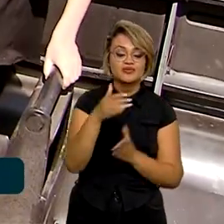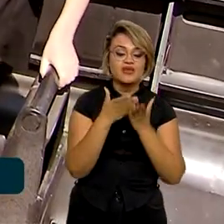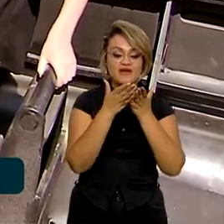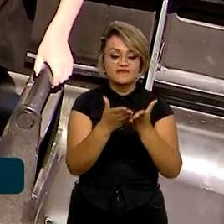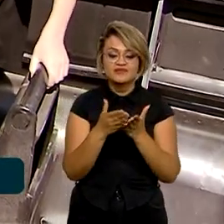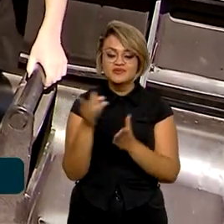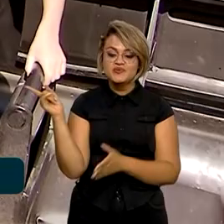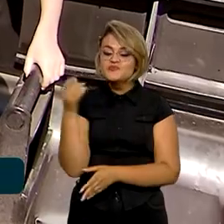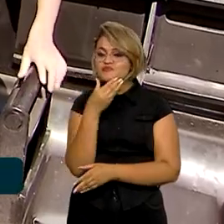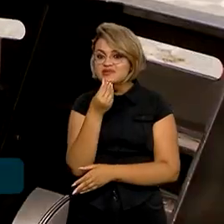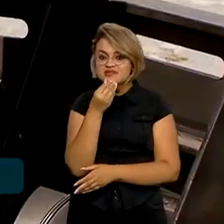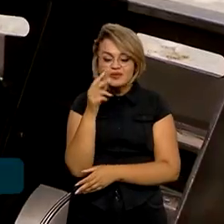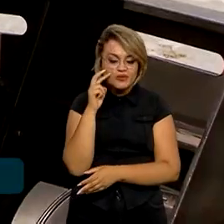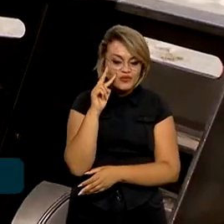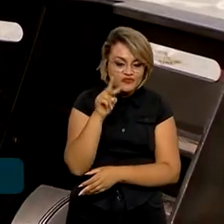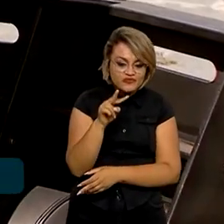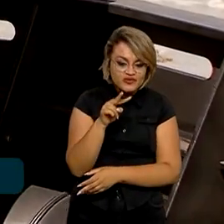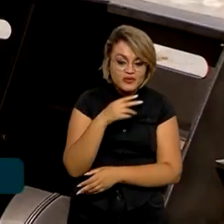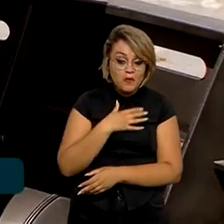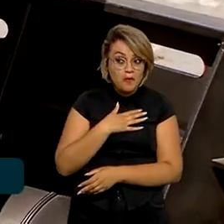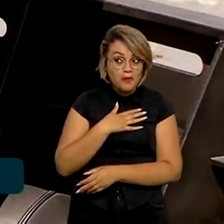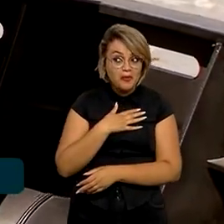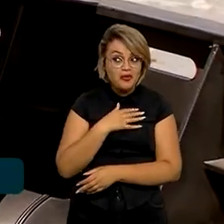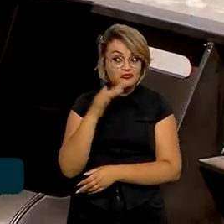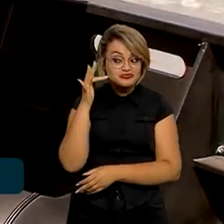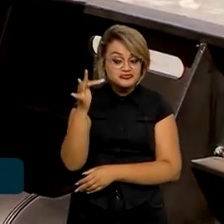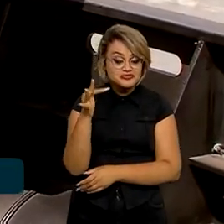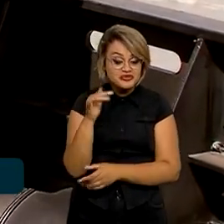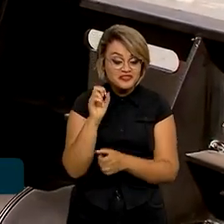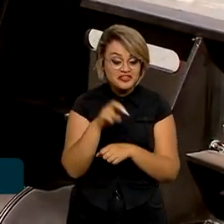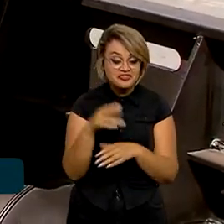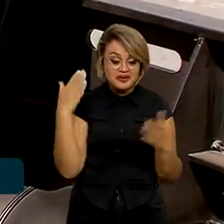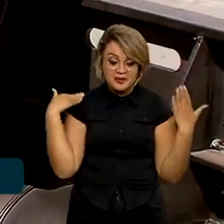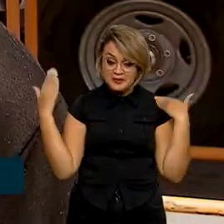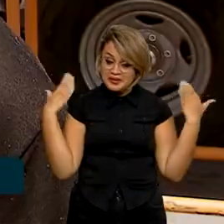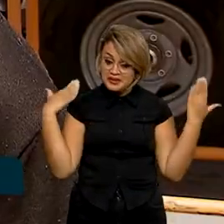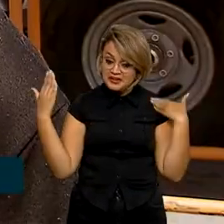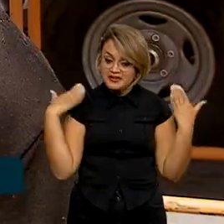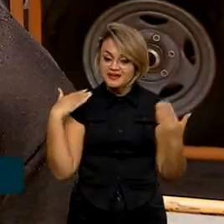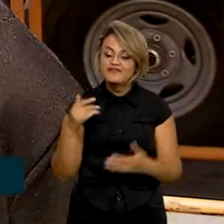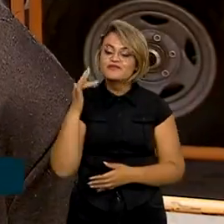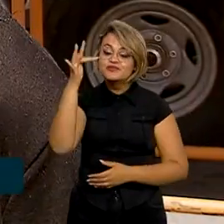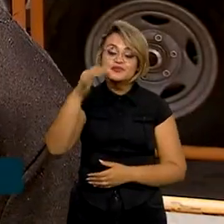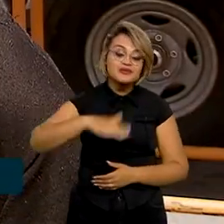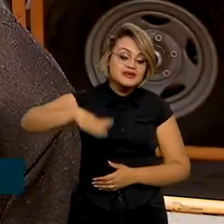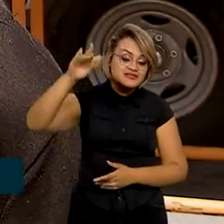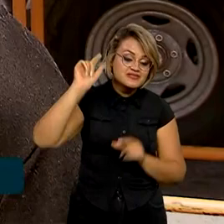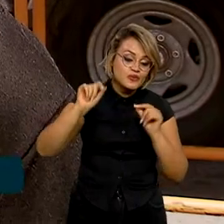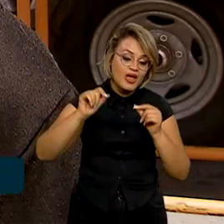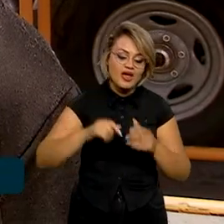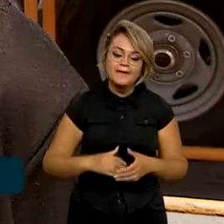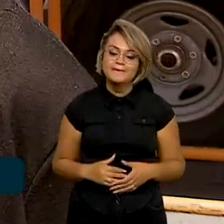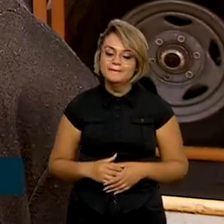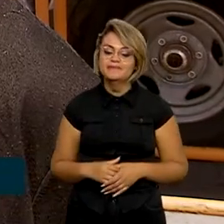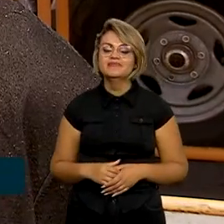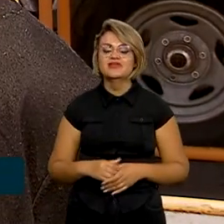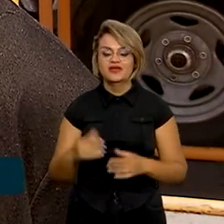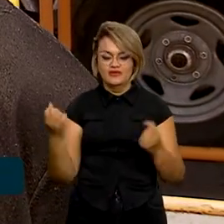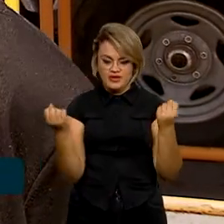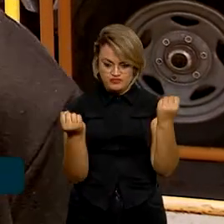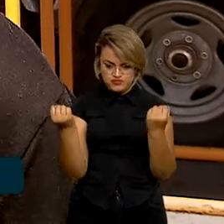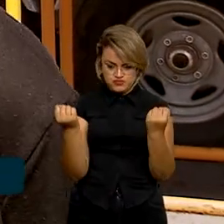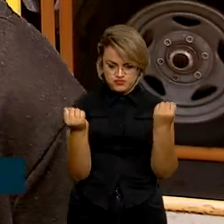encantou o pequeno Cauã, que já pensa em entrar para a carreira militar. O que você vai ser quando crescer? Piloto